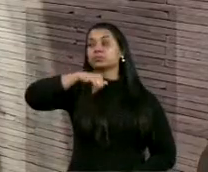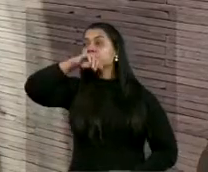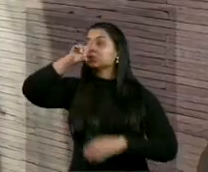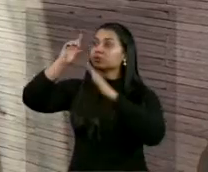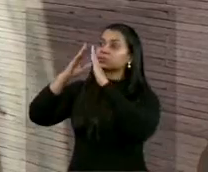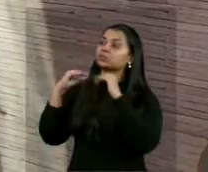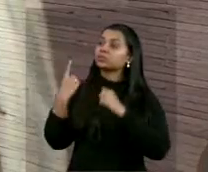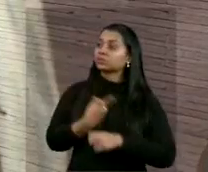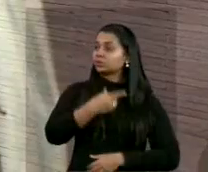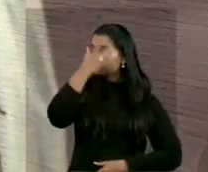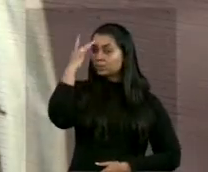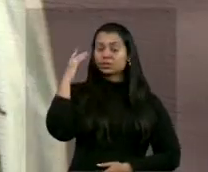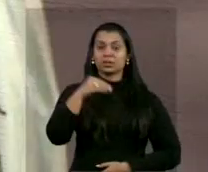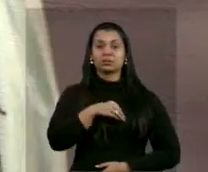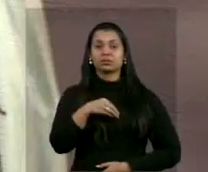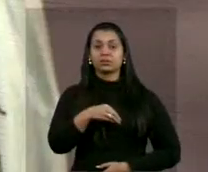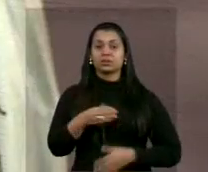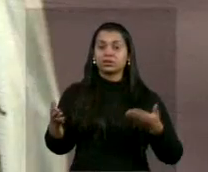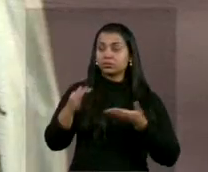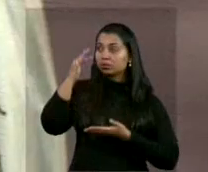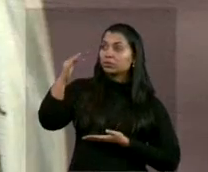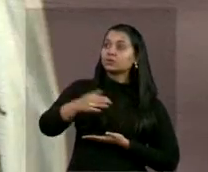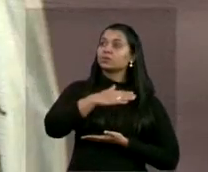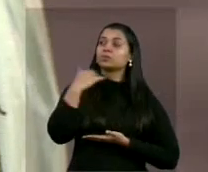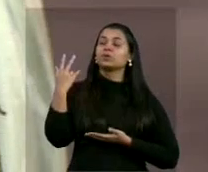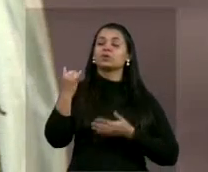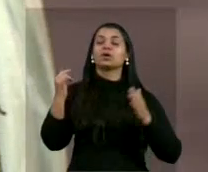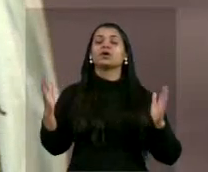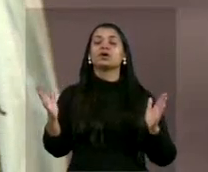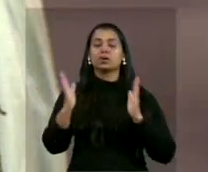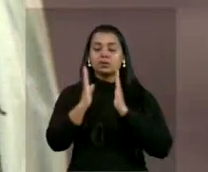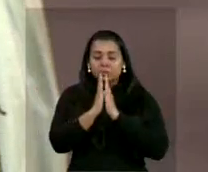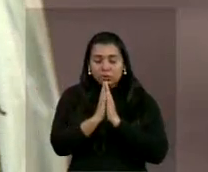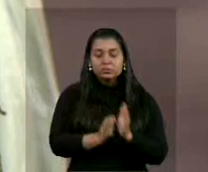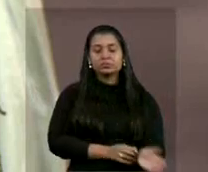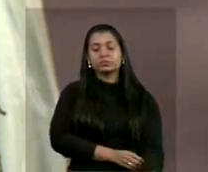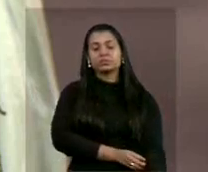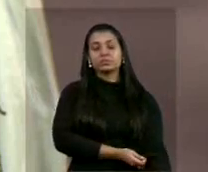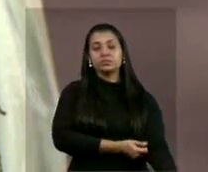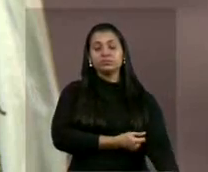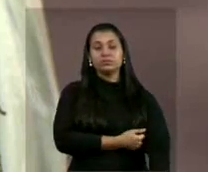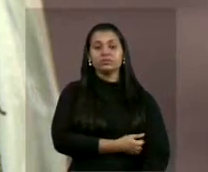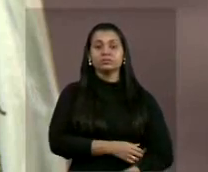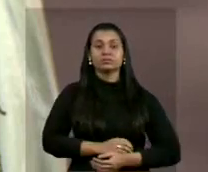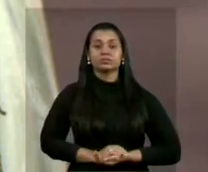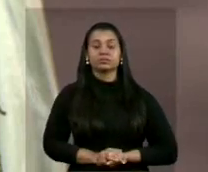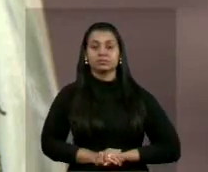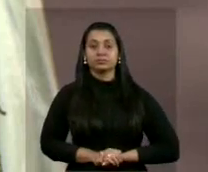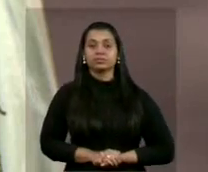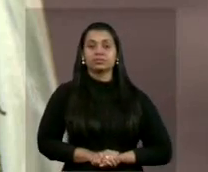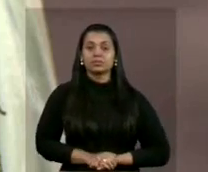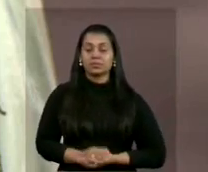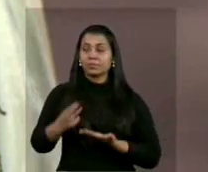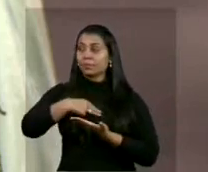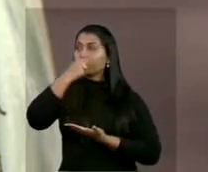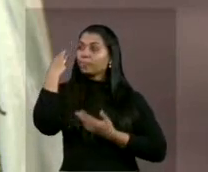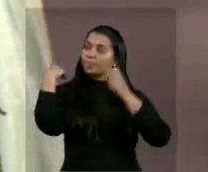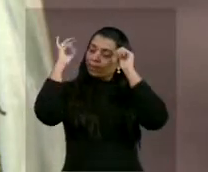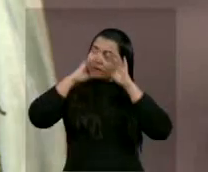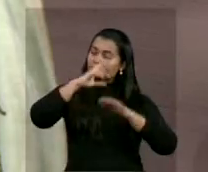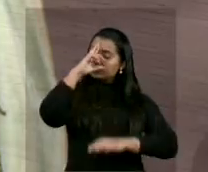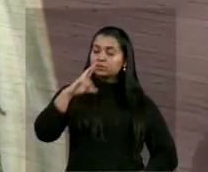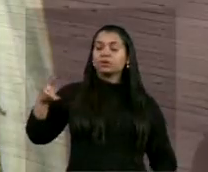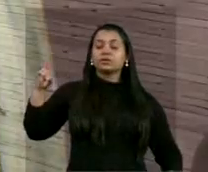Santa Maria, Mãe de Deus, rogai por nós, pecadores, agora e na hora de nossa morte. Amém. Ave